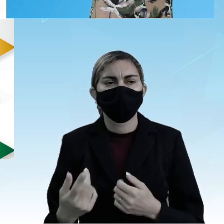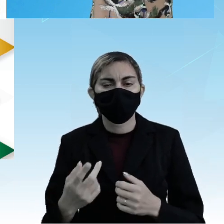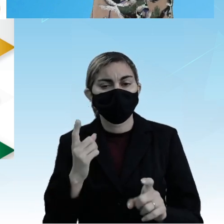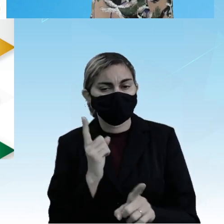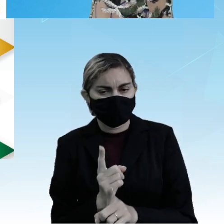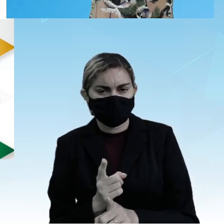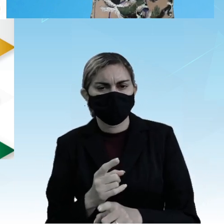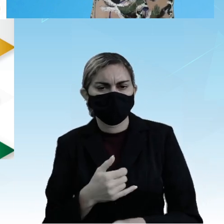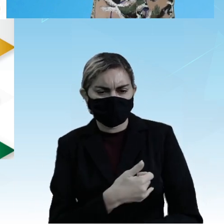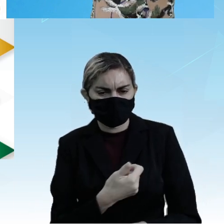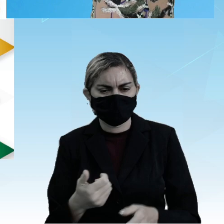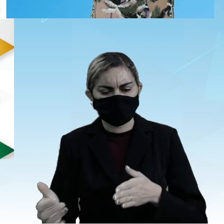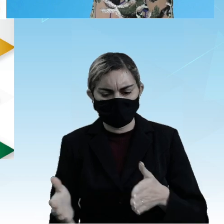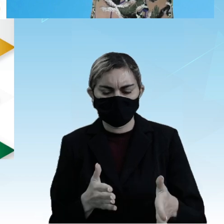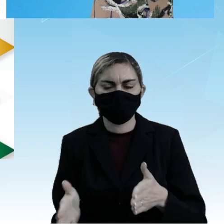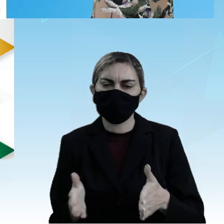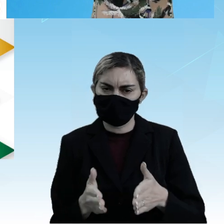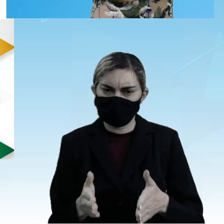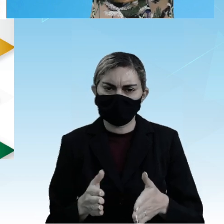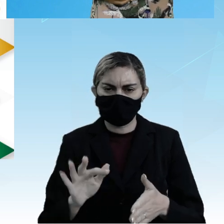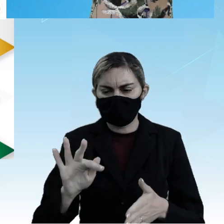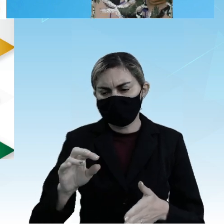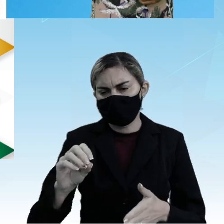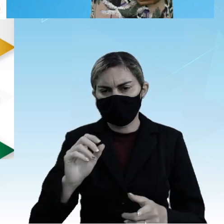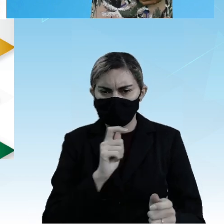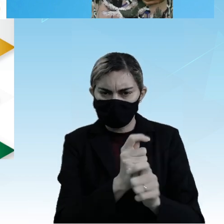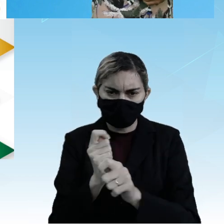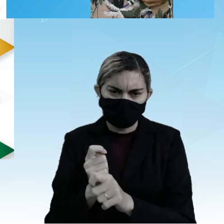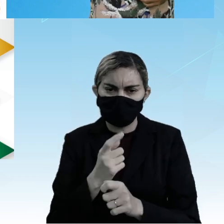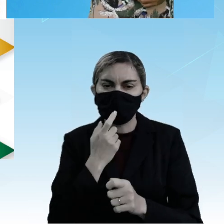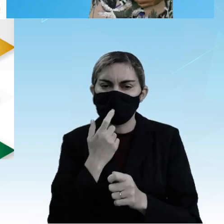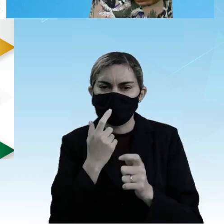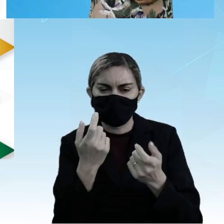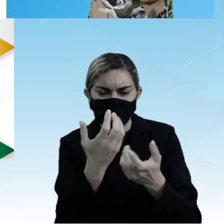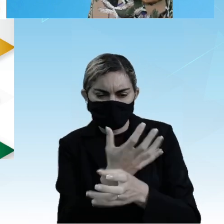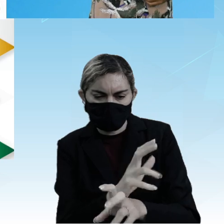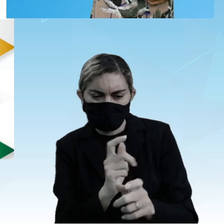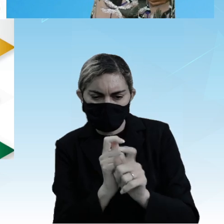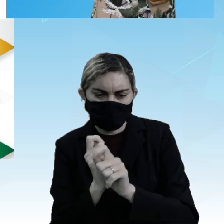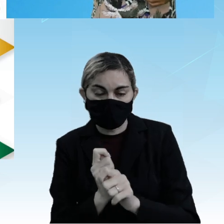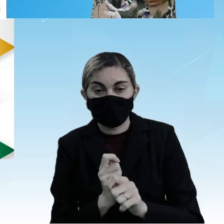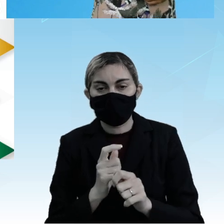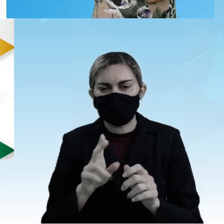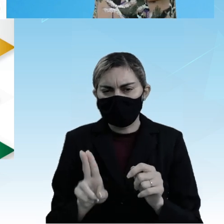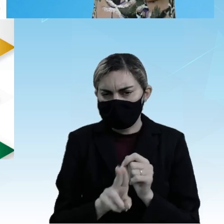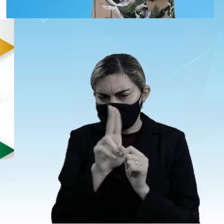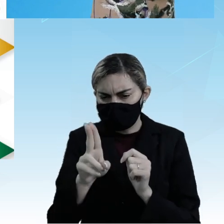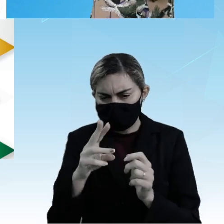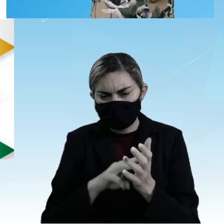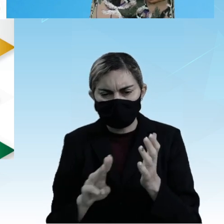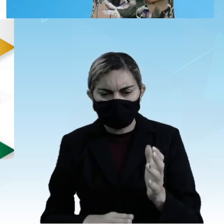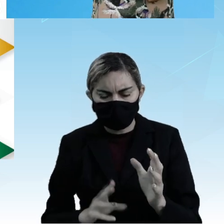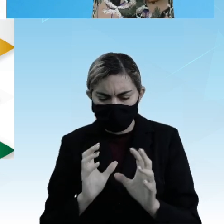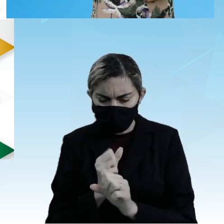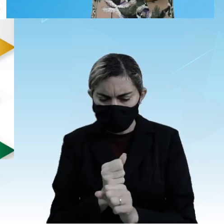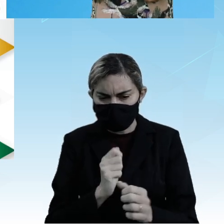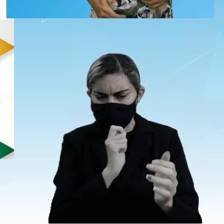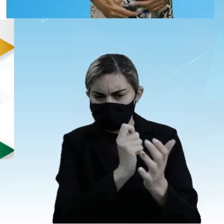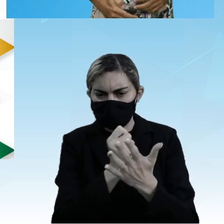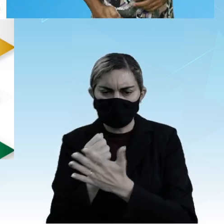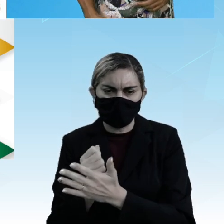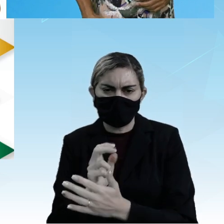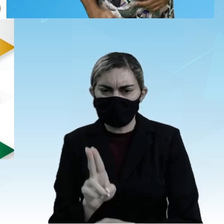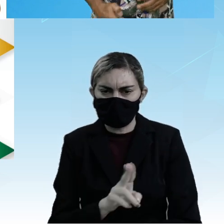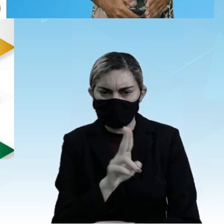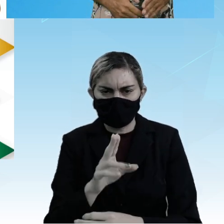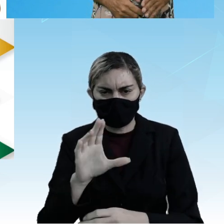descobrir a idade, na verdade, de um fóssil, muitos pesquisadores utilizam o método de datação com